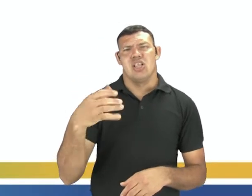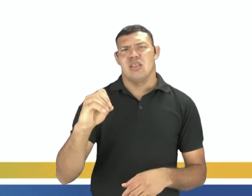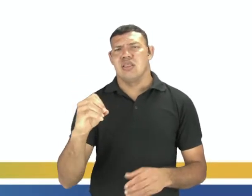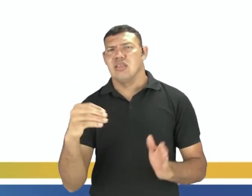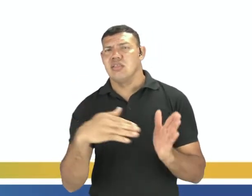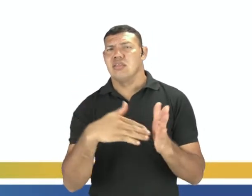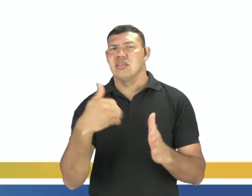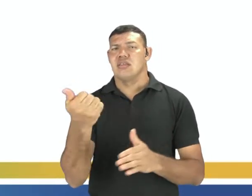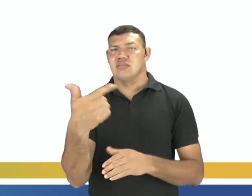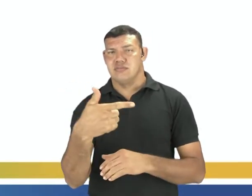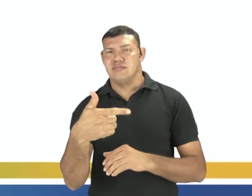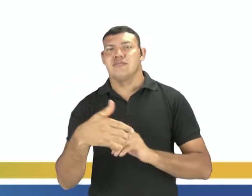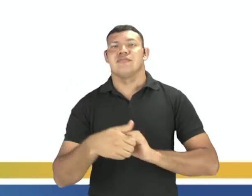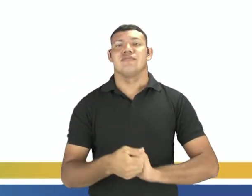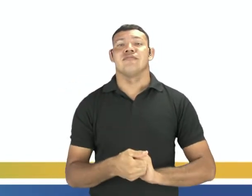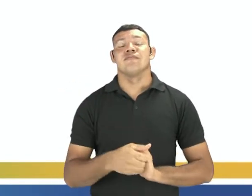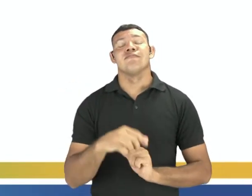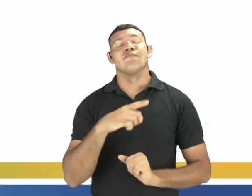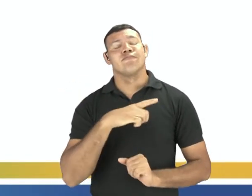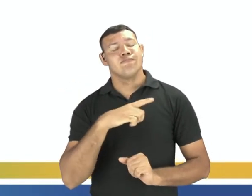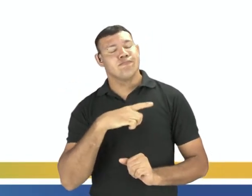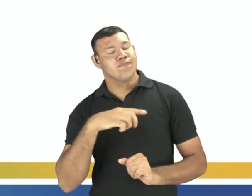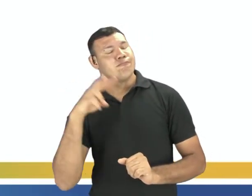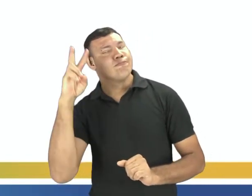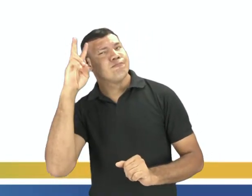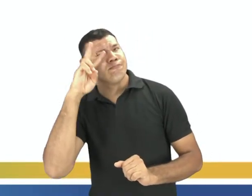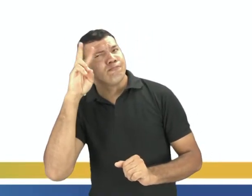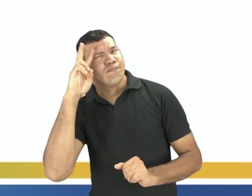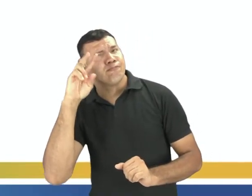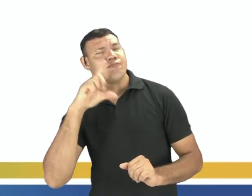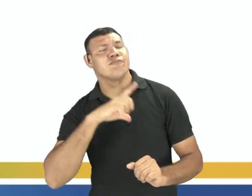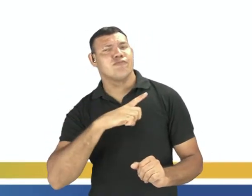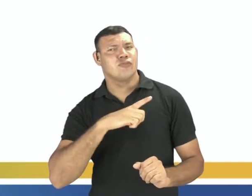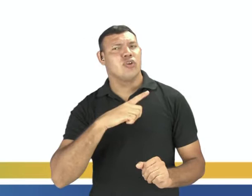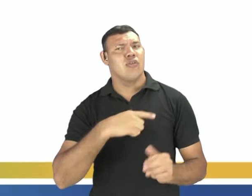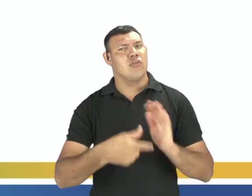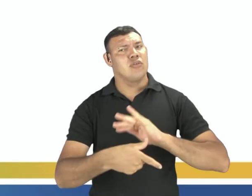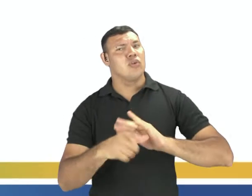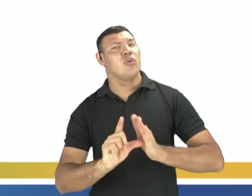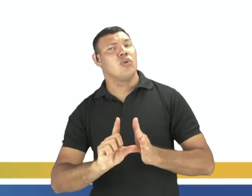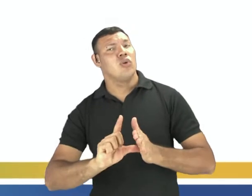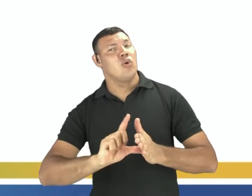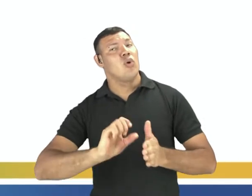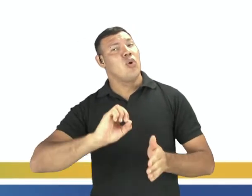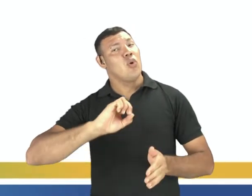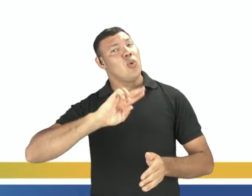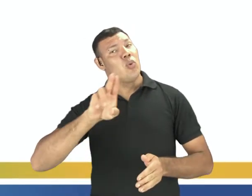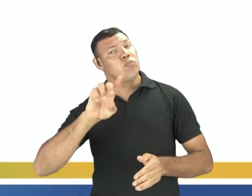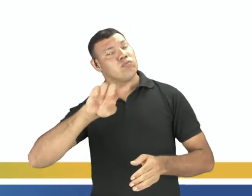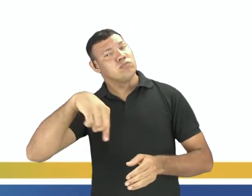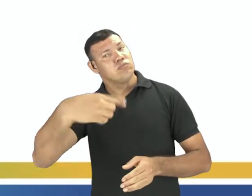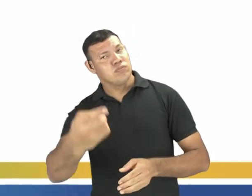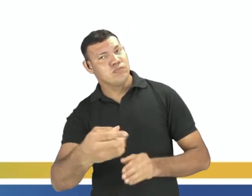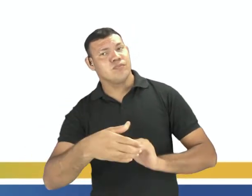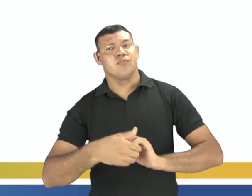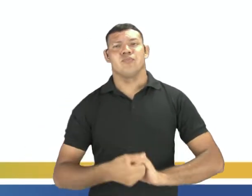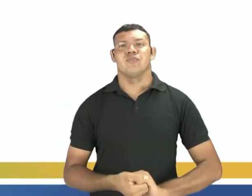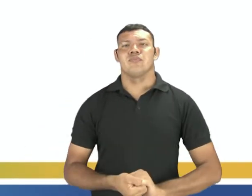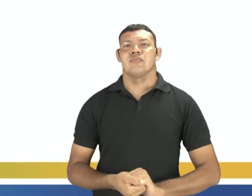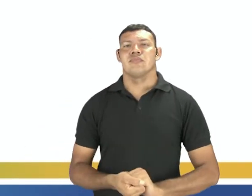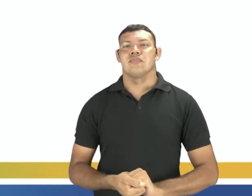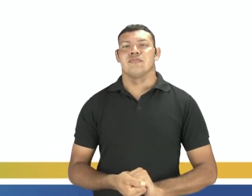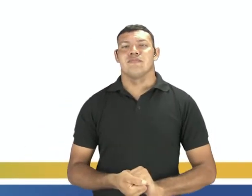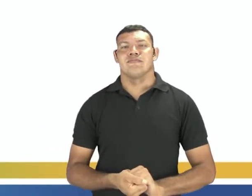anos de idade. Lembrando também que pode ocorrer antes ou depois da idade prevista.